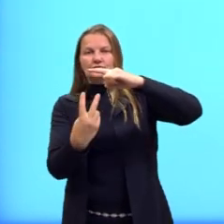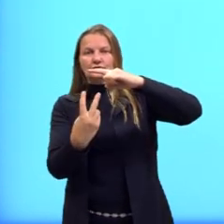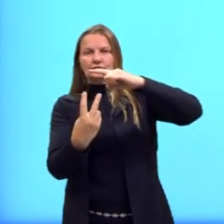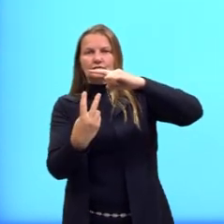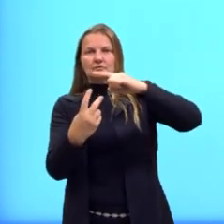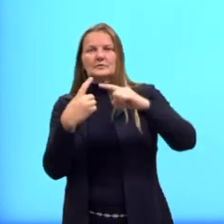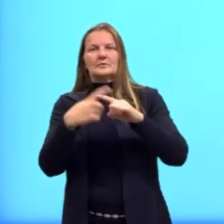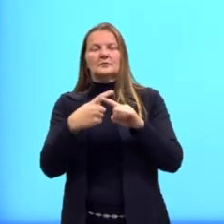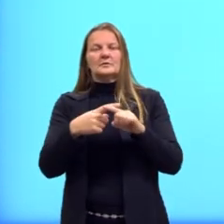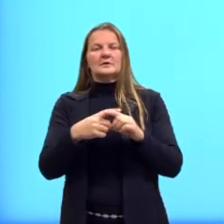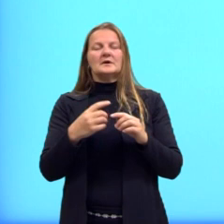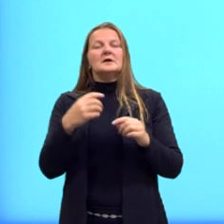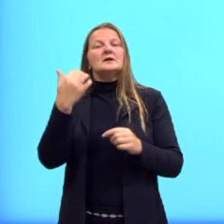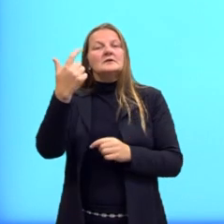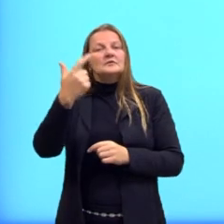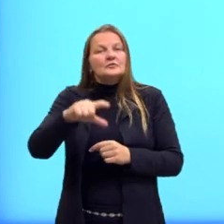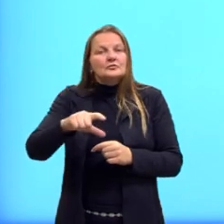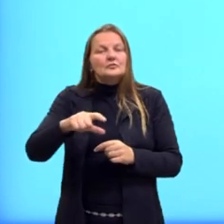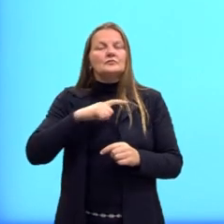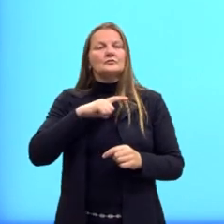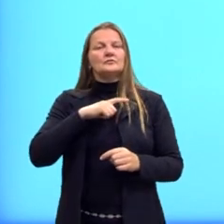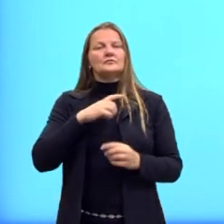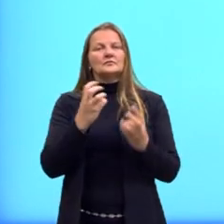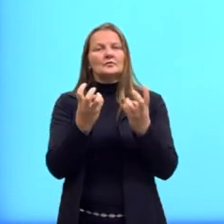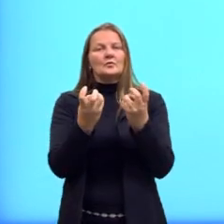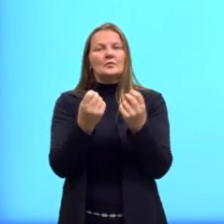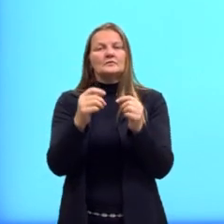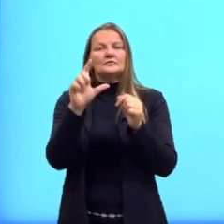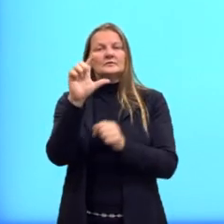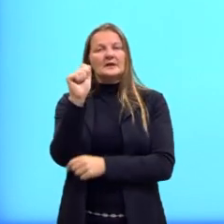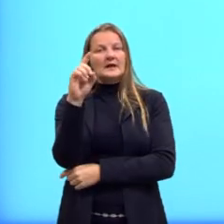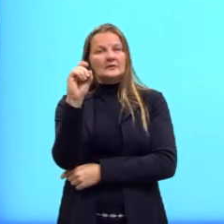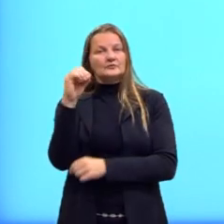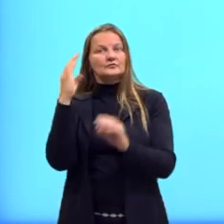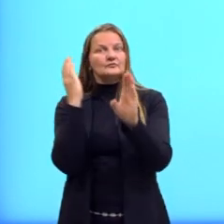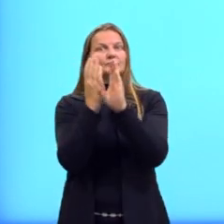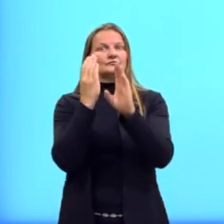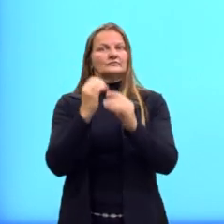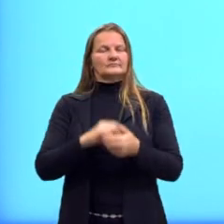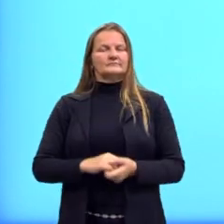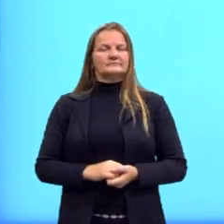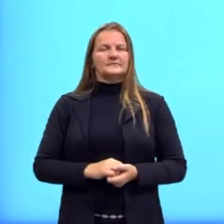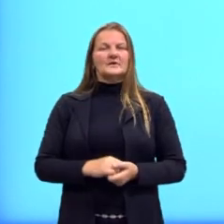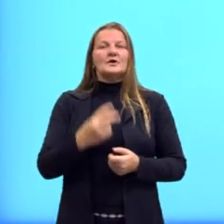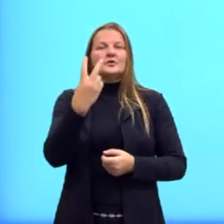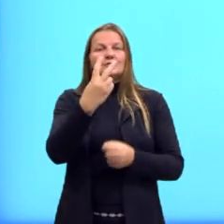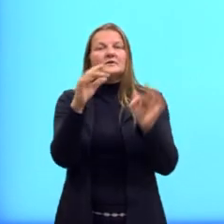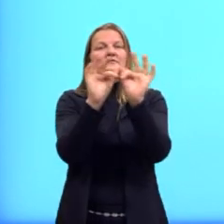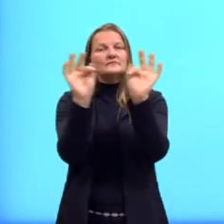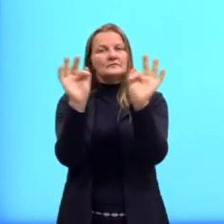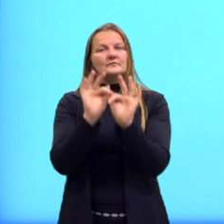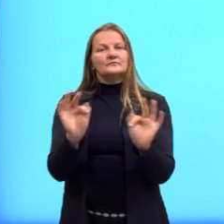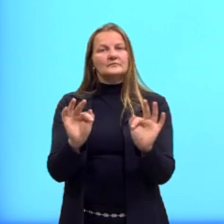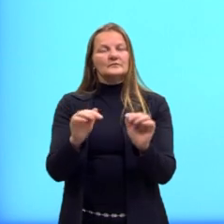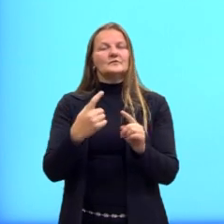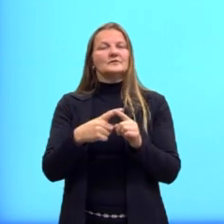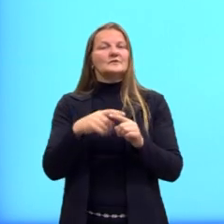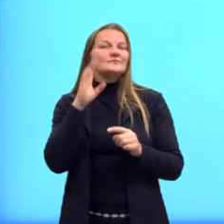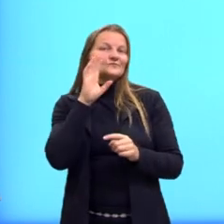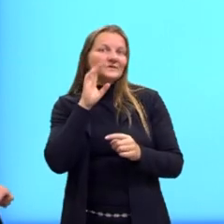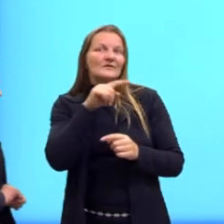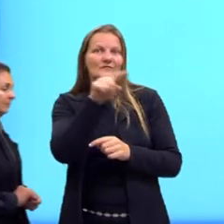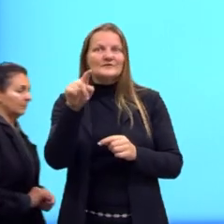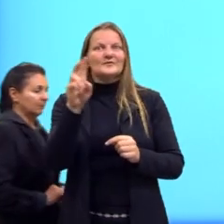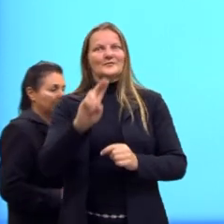onde né novamente n seria o número de lados então aqui são duas formas bacanas